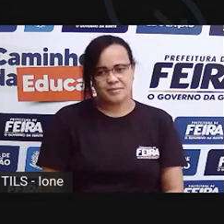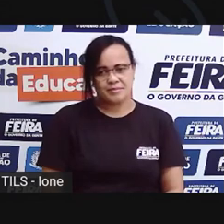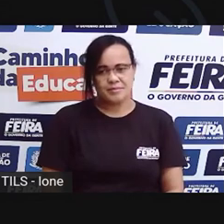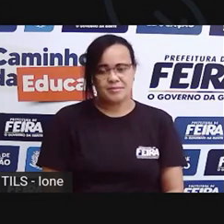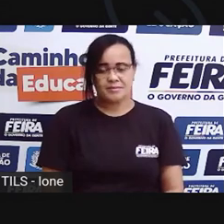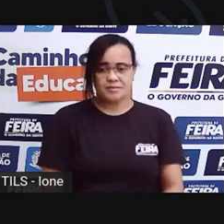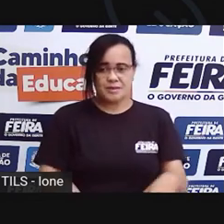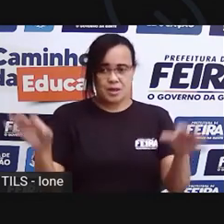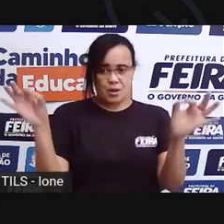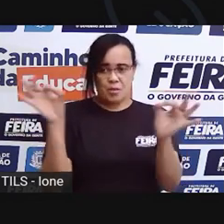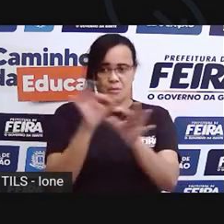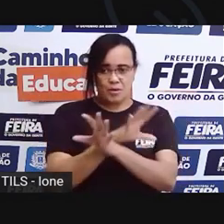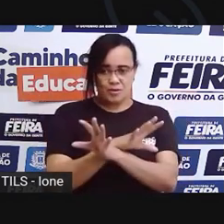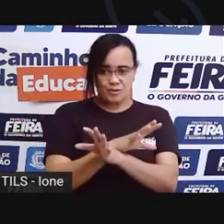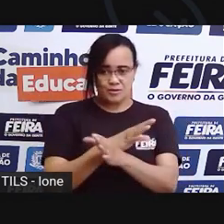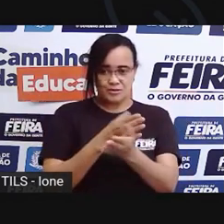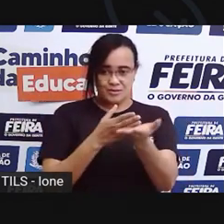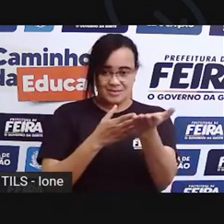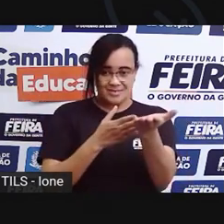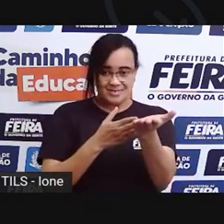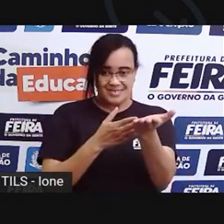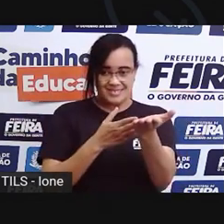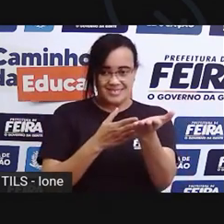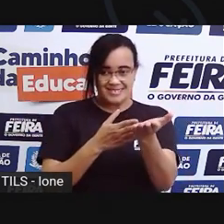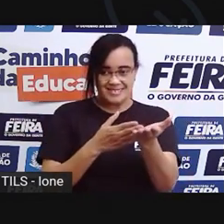Prontinho. Olha só.